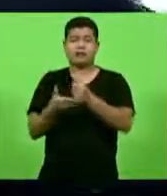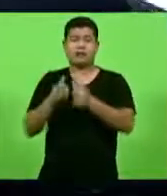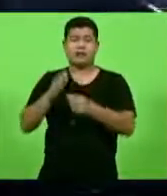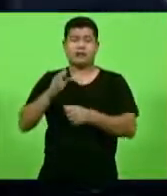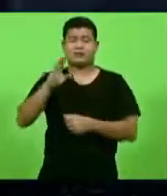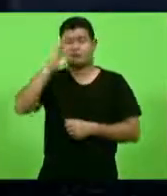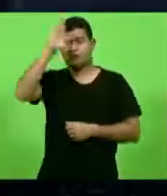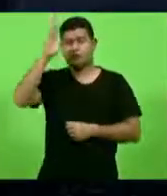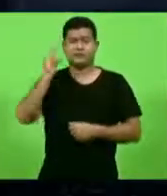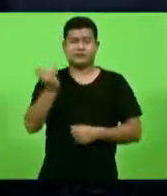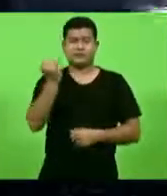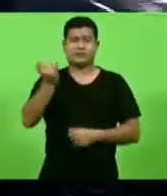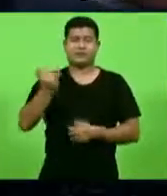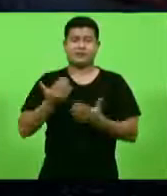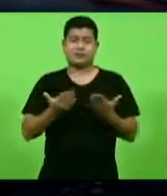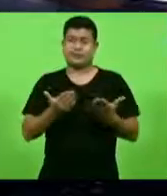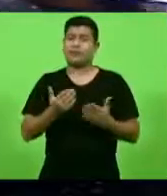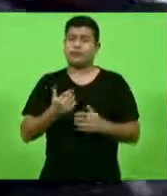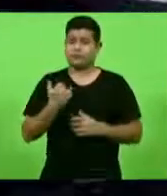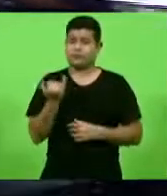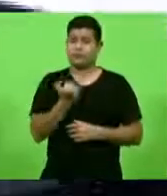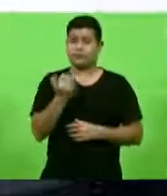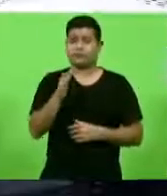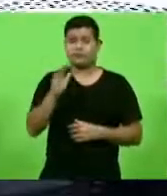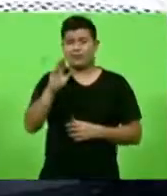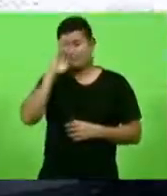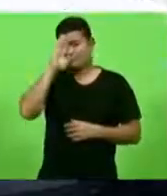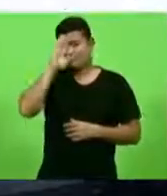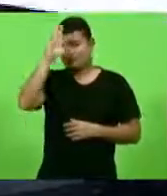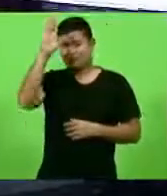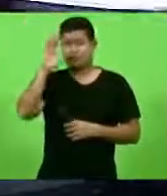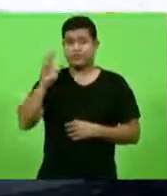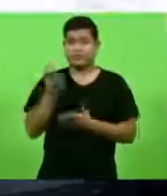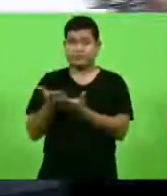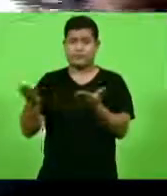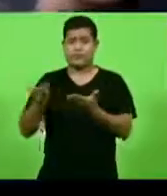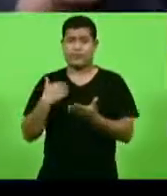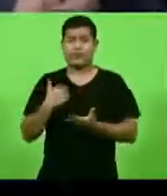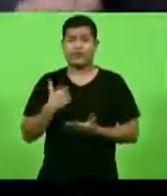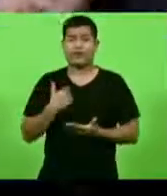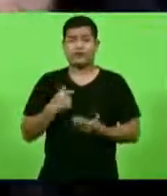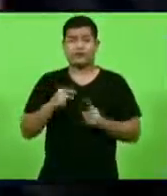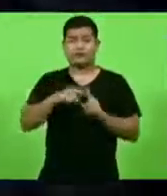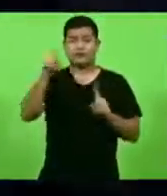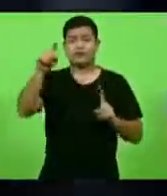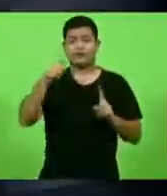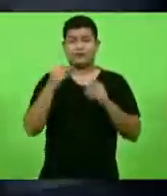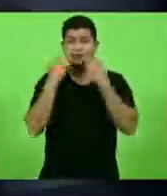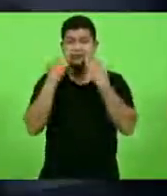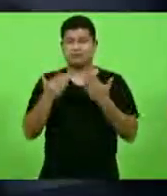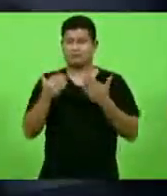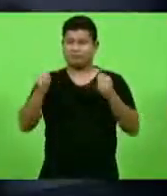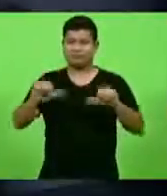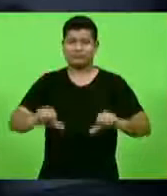e não que esta não seja. Mas, enquanto nossa educação estiver com índices tão vexatórios